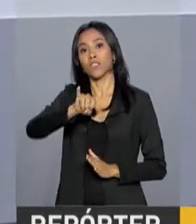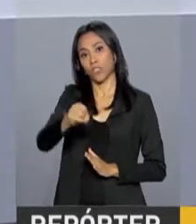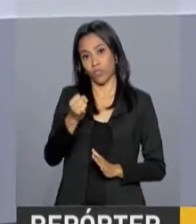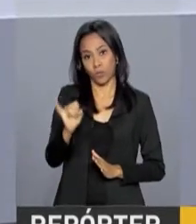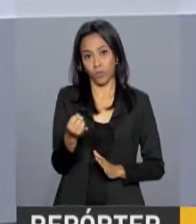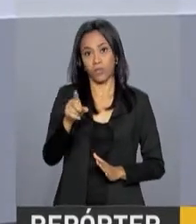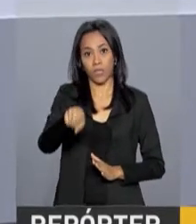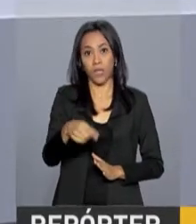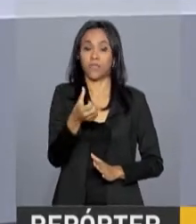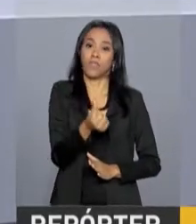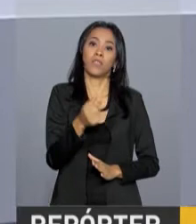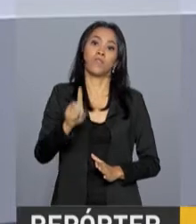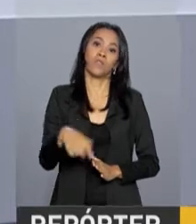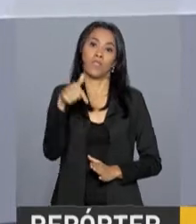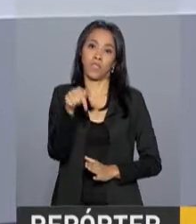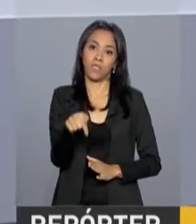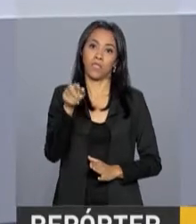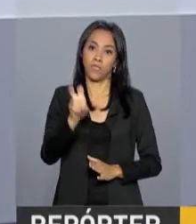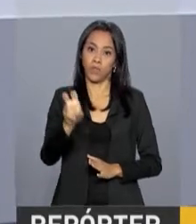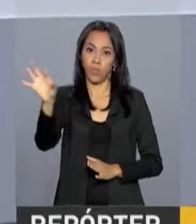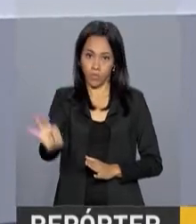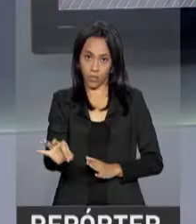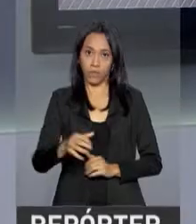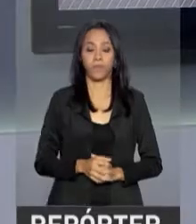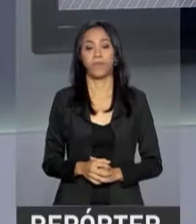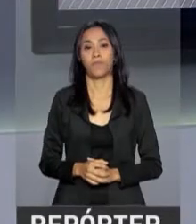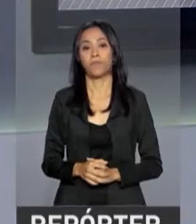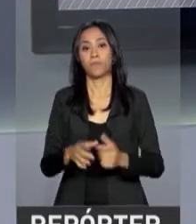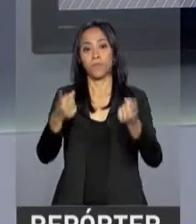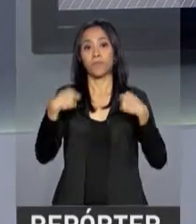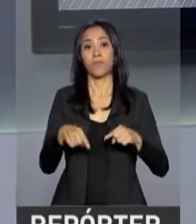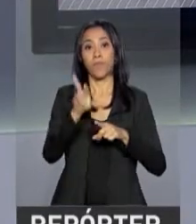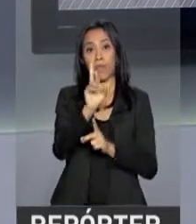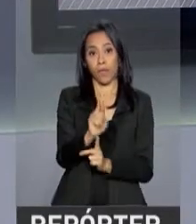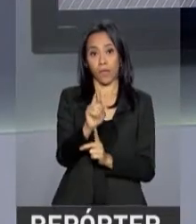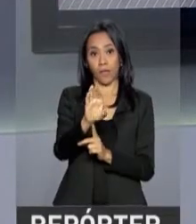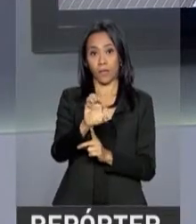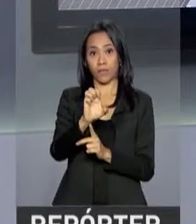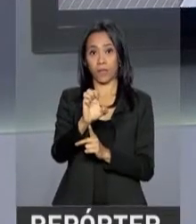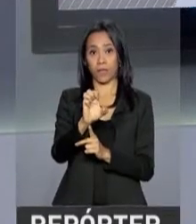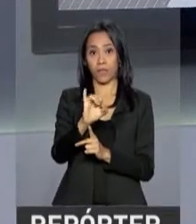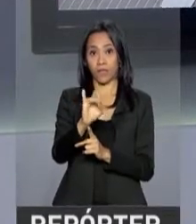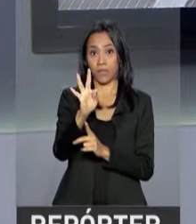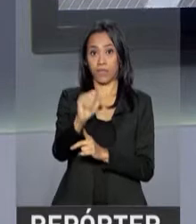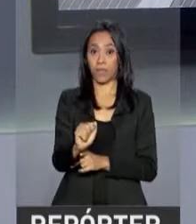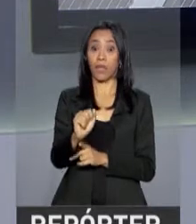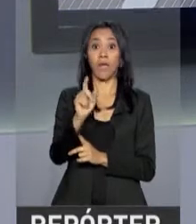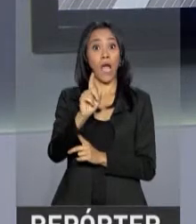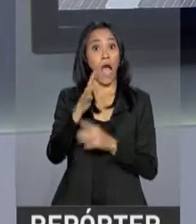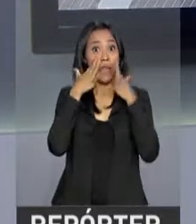juros da economia de 6,75 por cento à receita federal alerta para golpe que está sendo